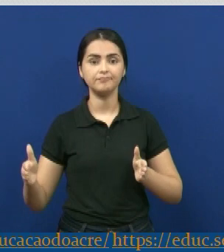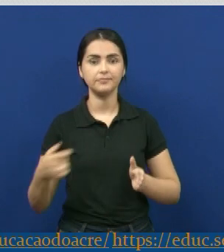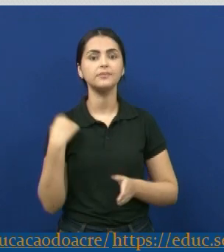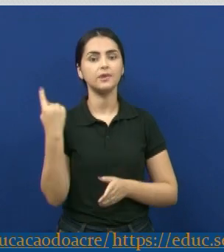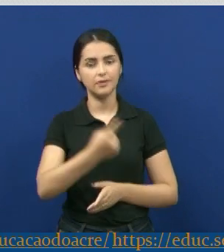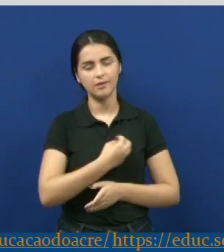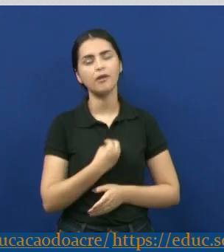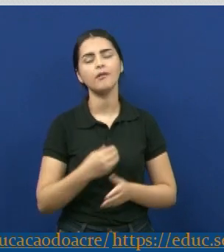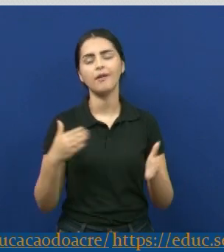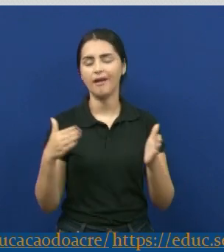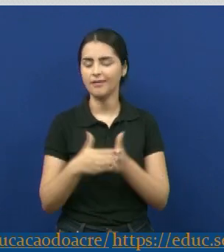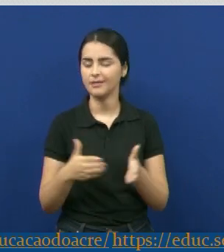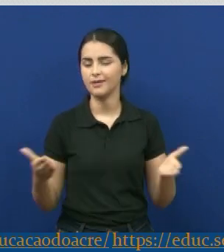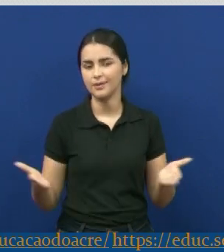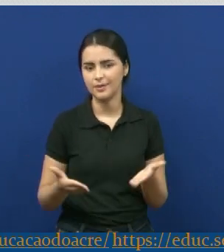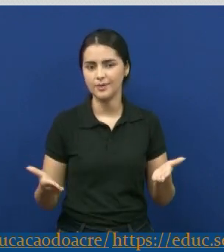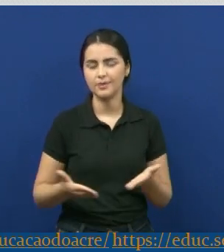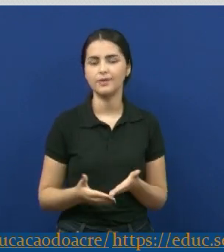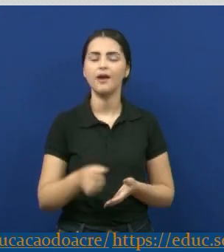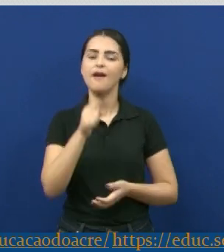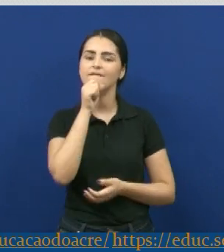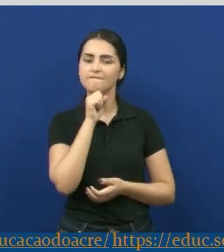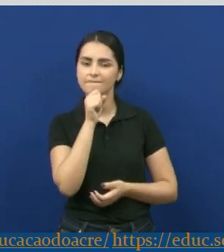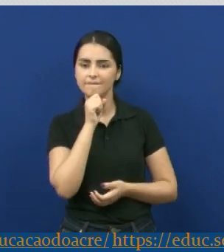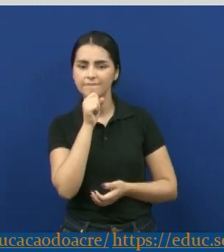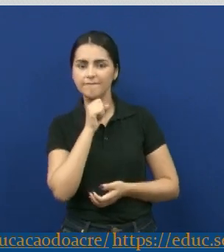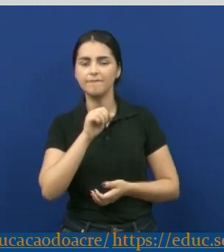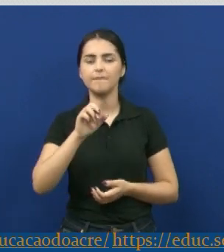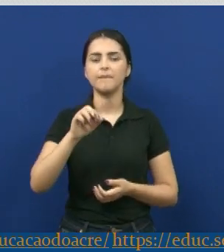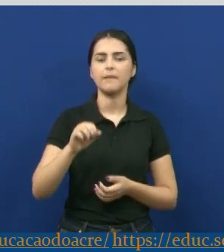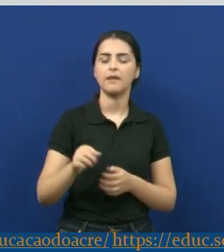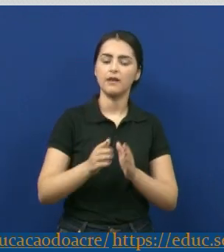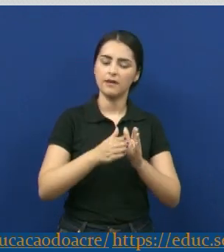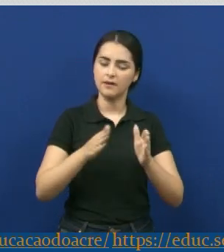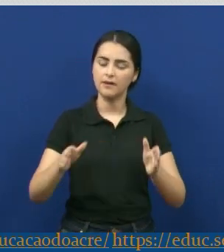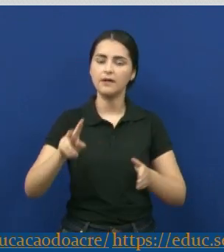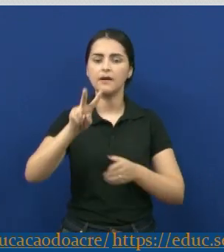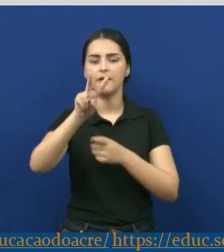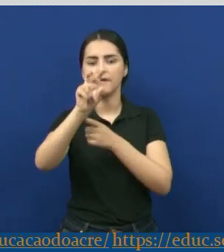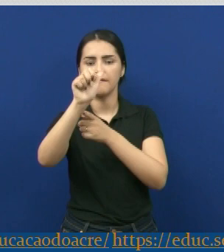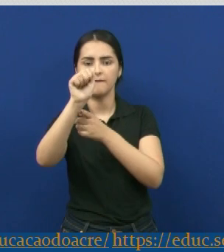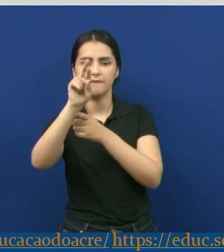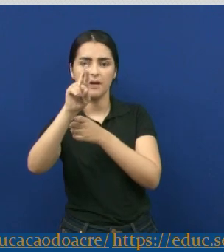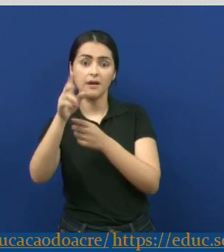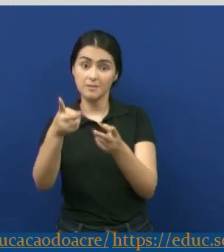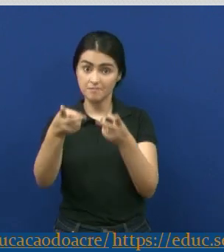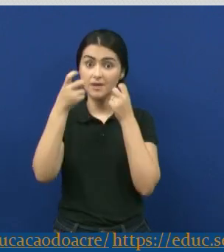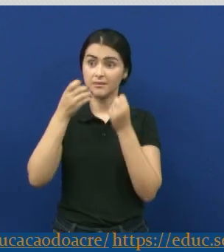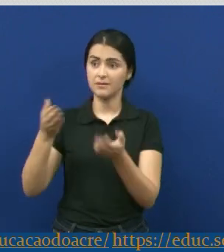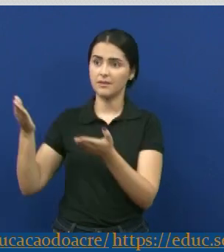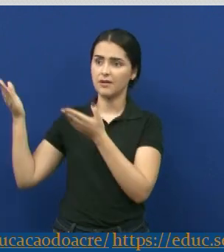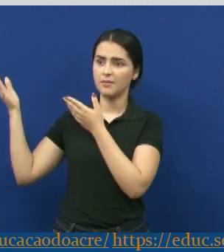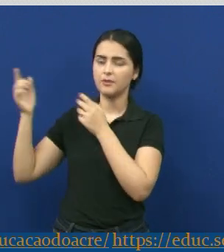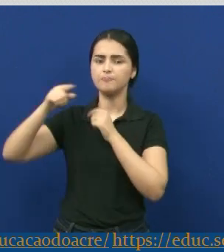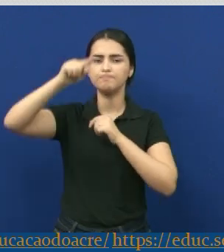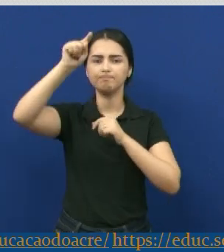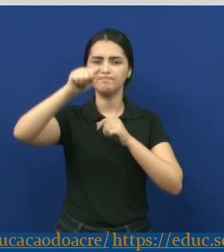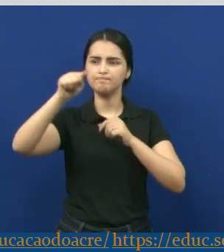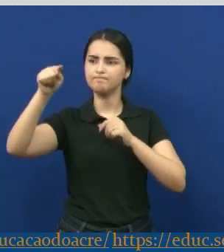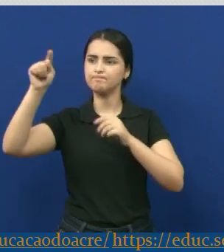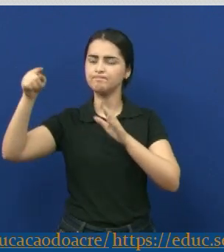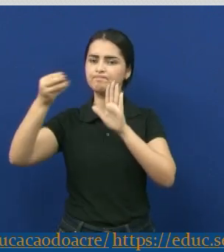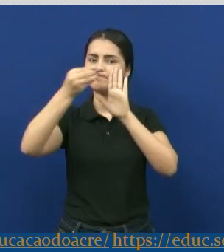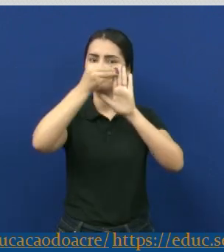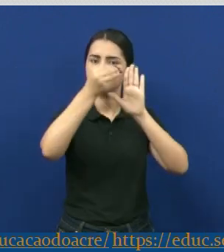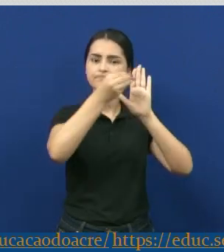estamos vivendo até hoje. A República Velha, Era Vargas, observem na reta, a democratização,